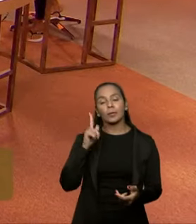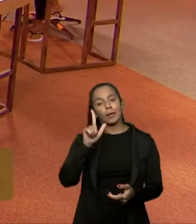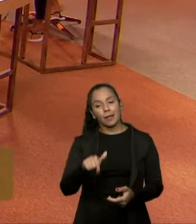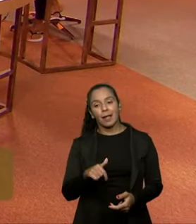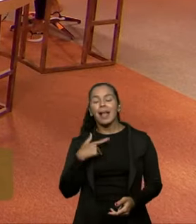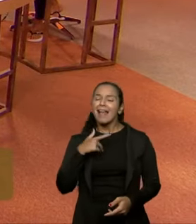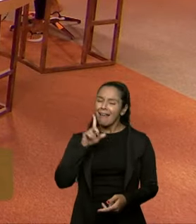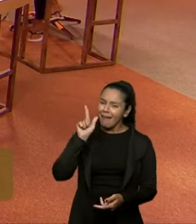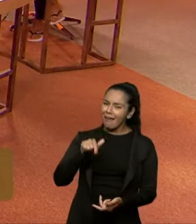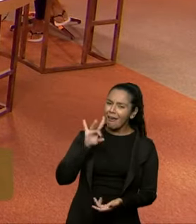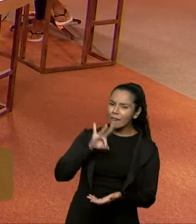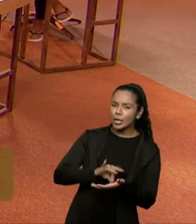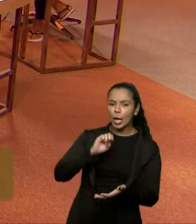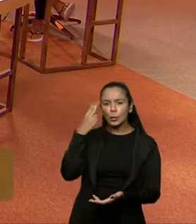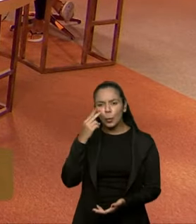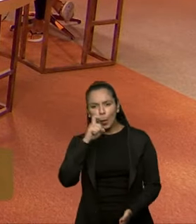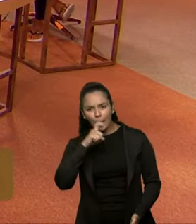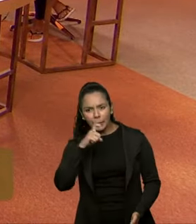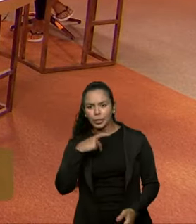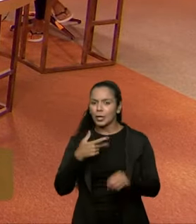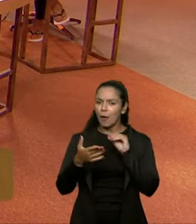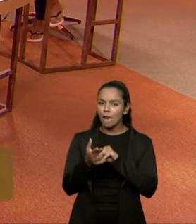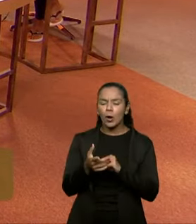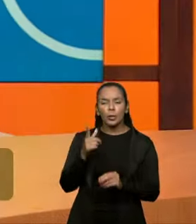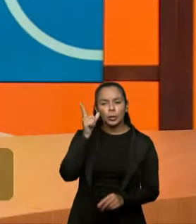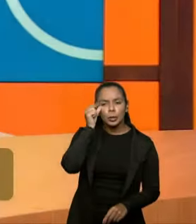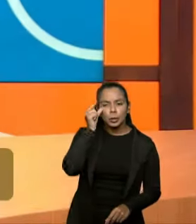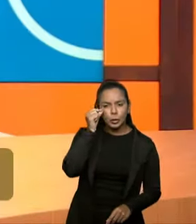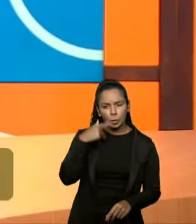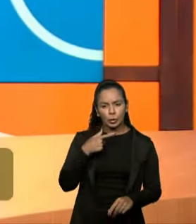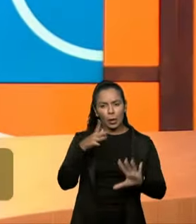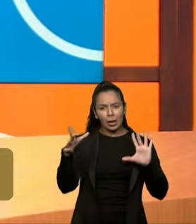que a insônia está associada com as doenças